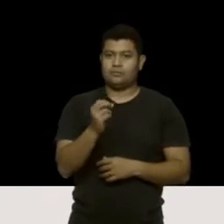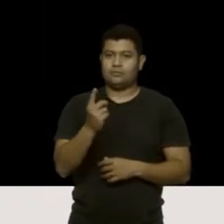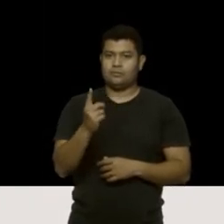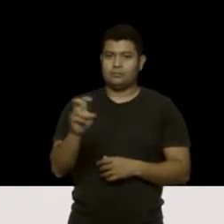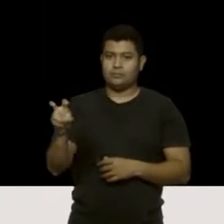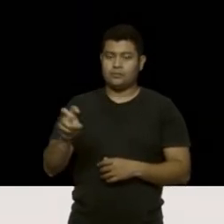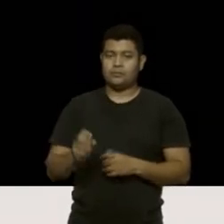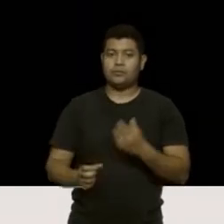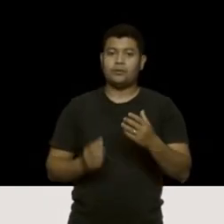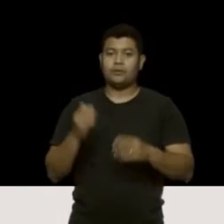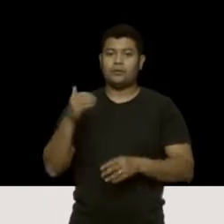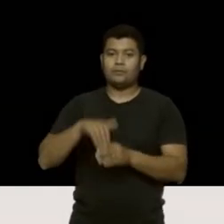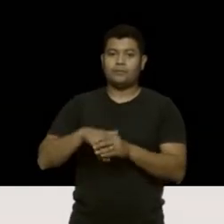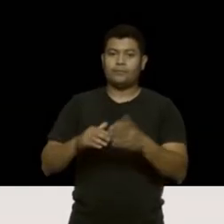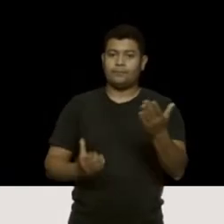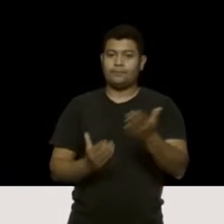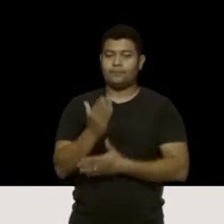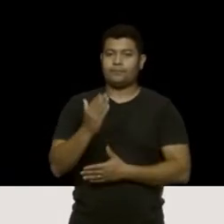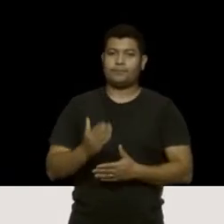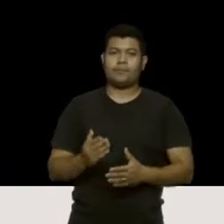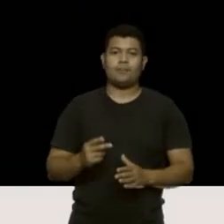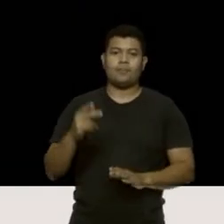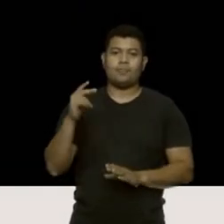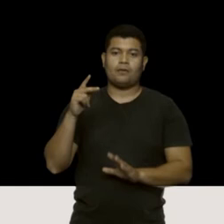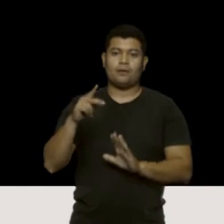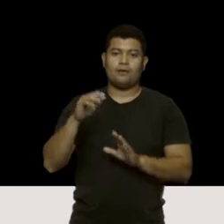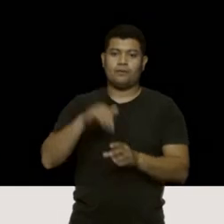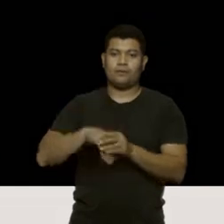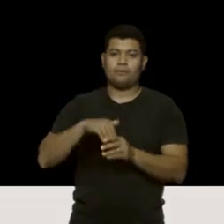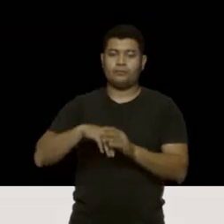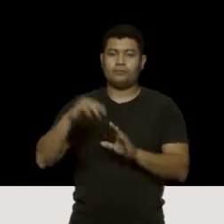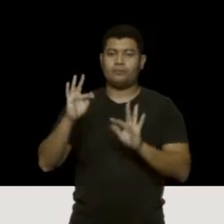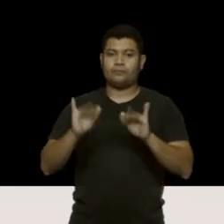Aprovado. Votação final, projeto de lei